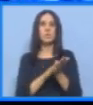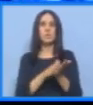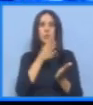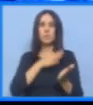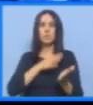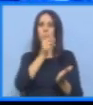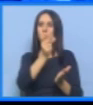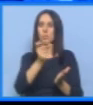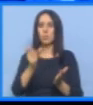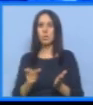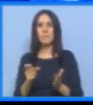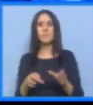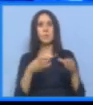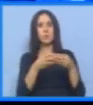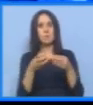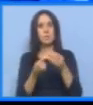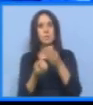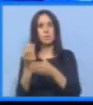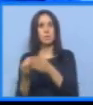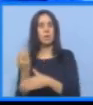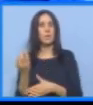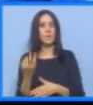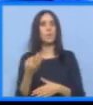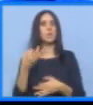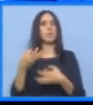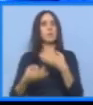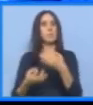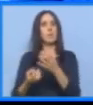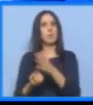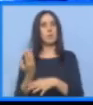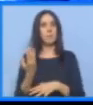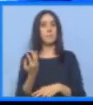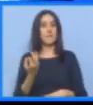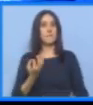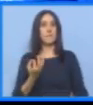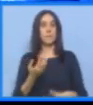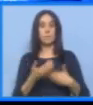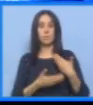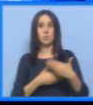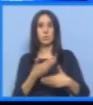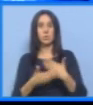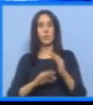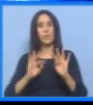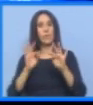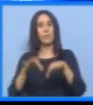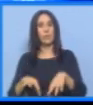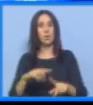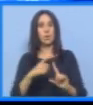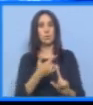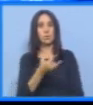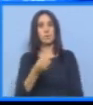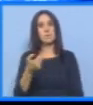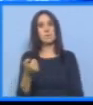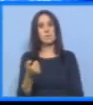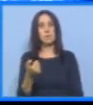testemunhas, a organização de comissões, o estabelecimento de um tribunal, de tal maneira que o processo foi encerrado em 2005 e